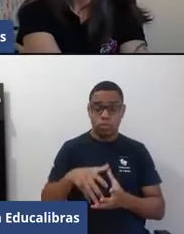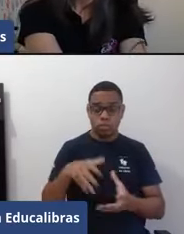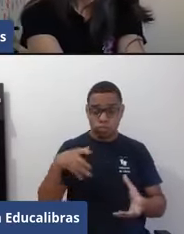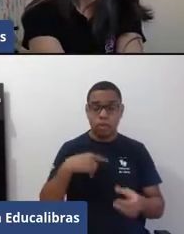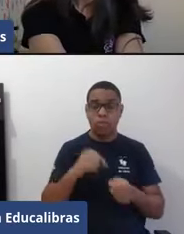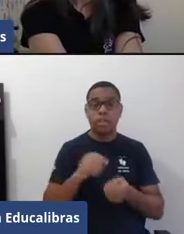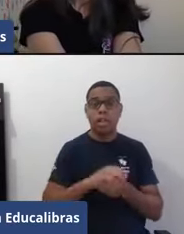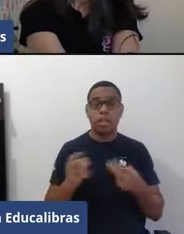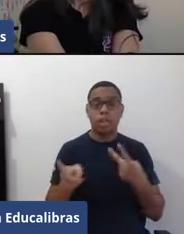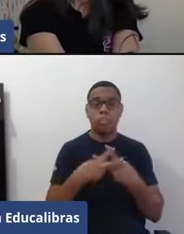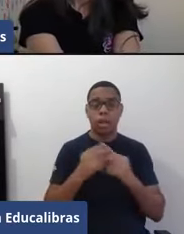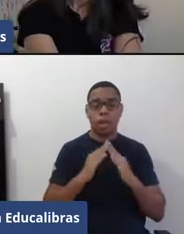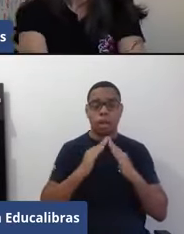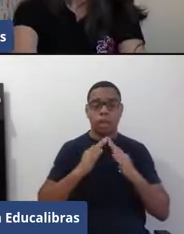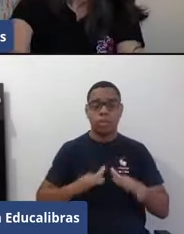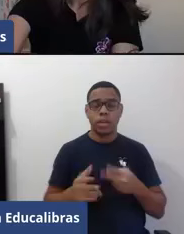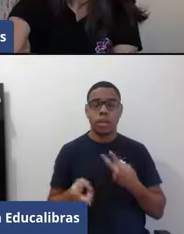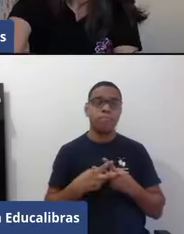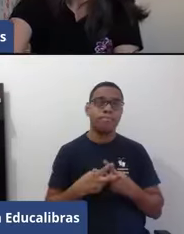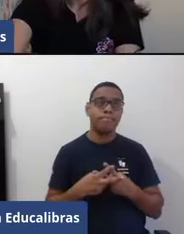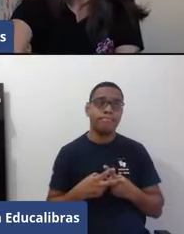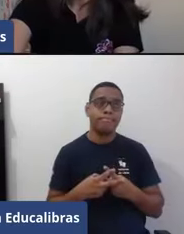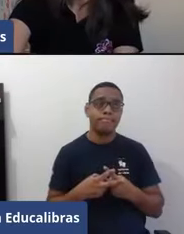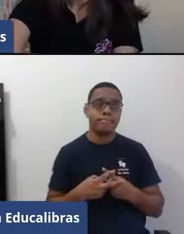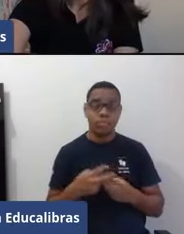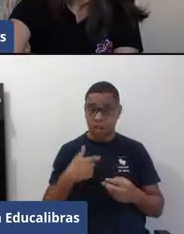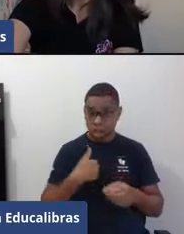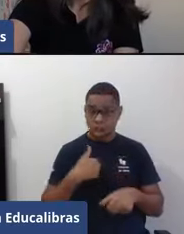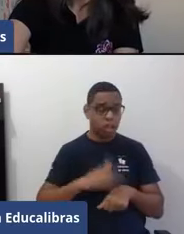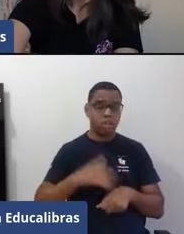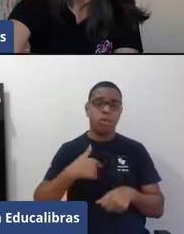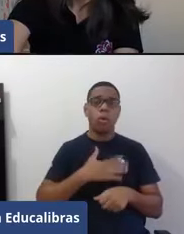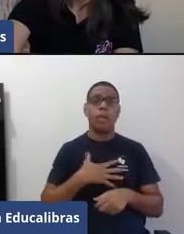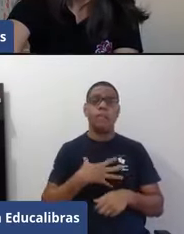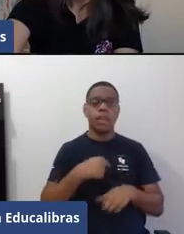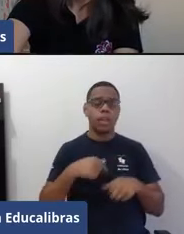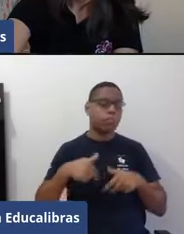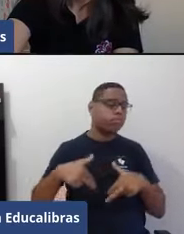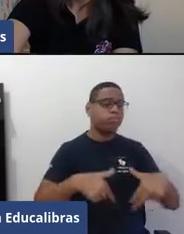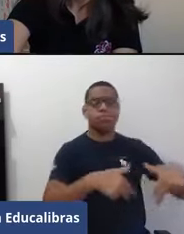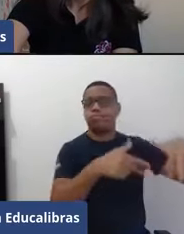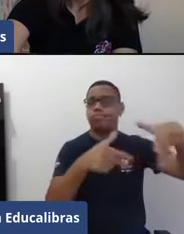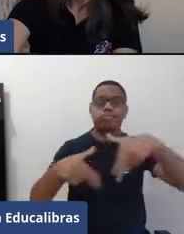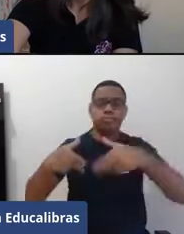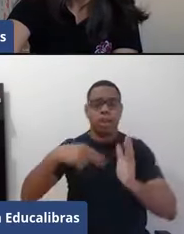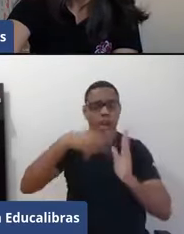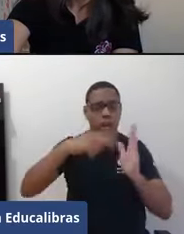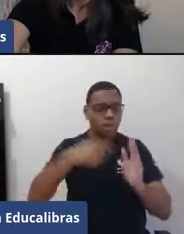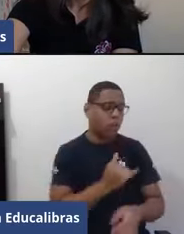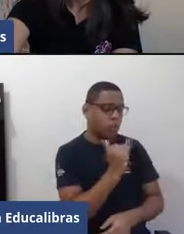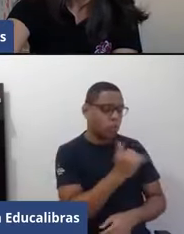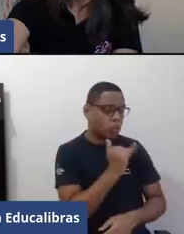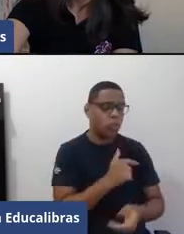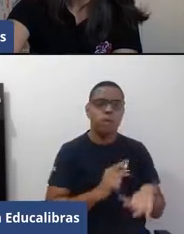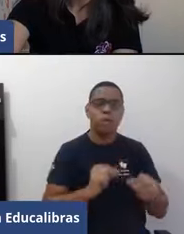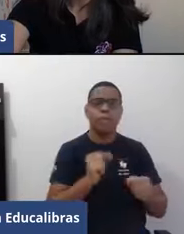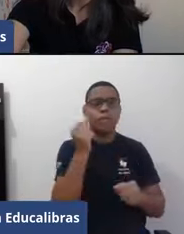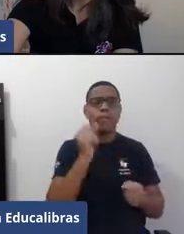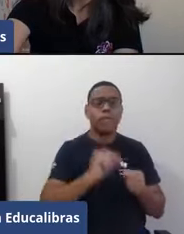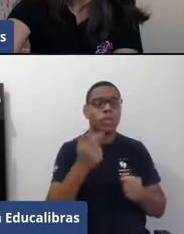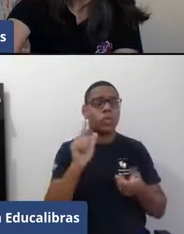em casa. Eu sou ativa, eu ando com a minha filha para todos os lugares, eu canto para ela, eu leio para ela, faço outras coisas, eu